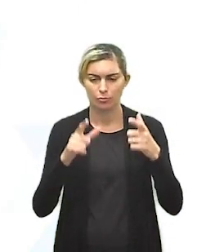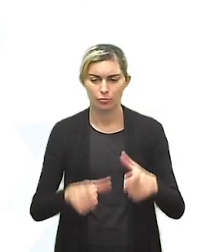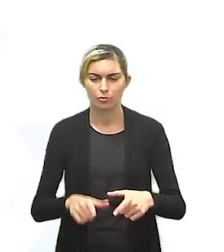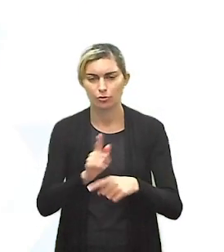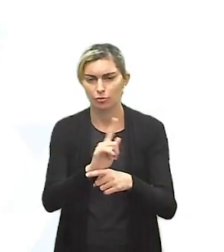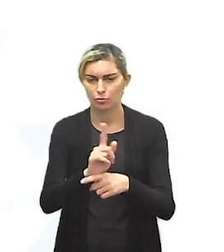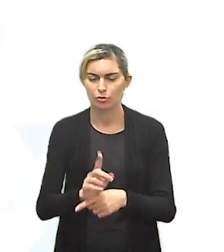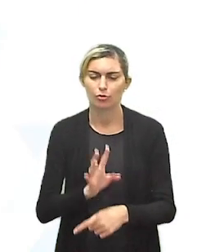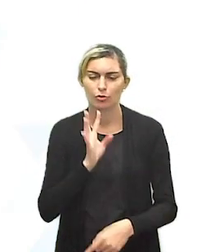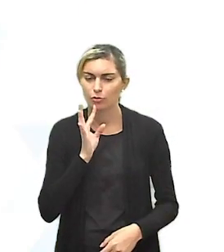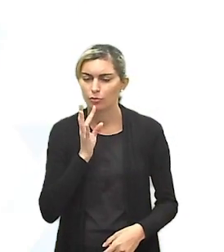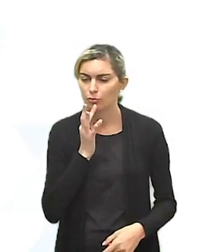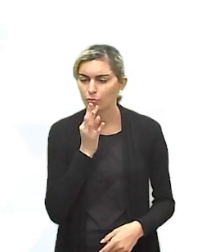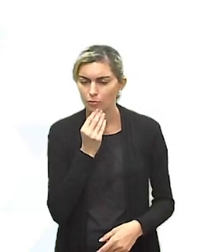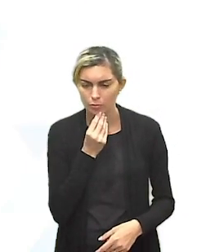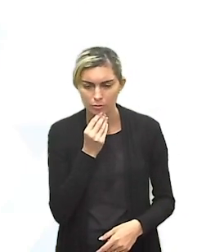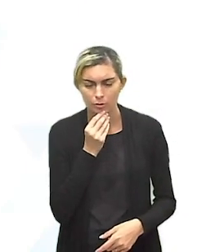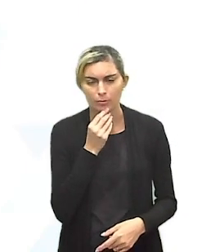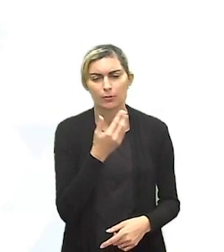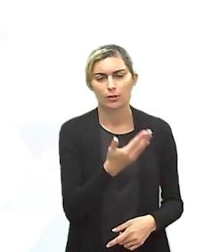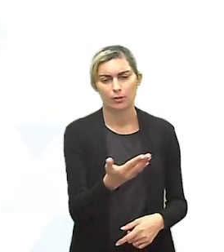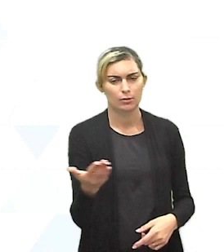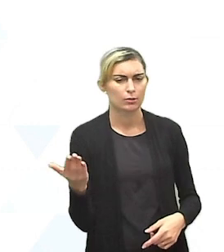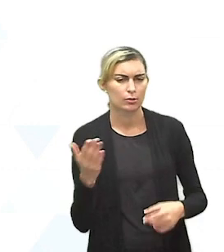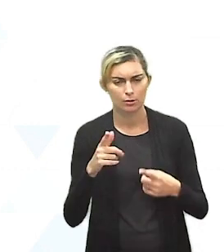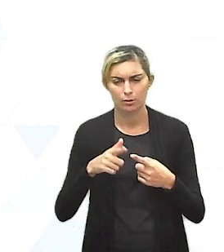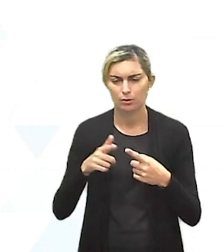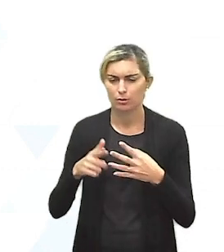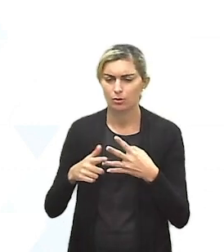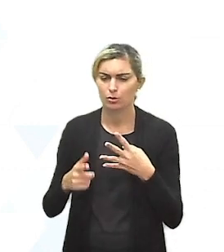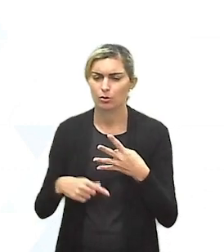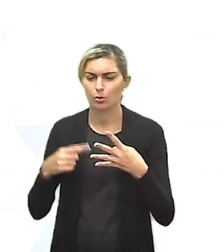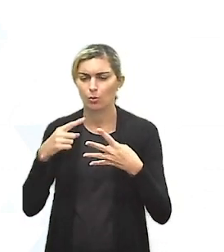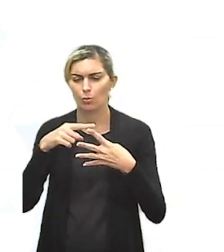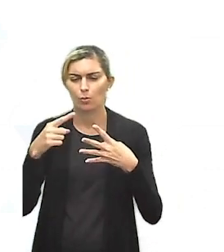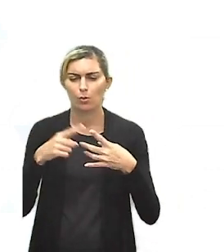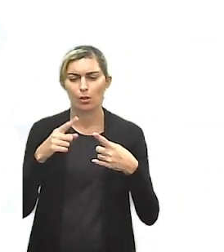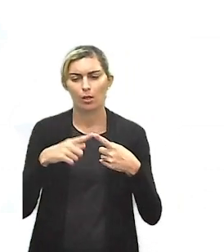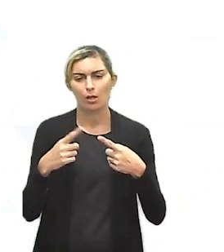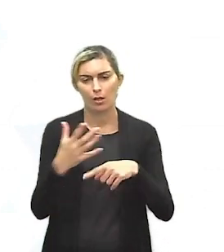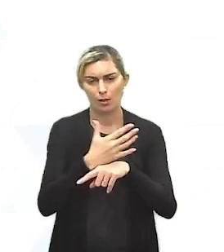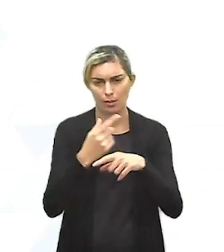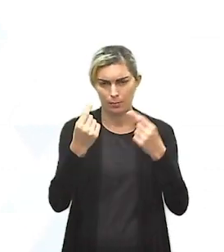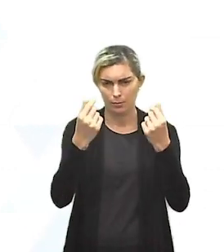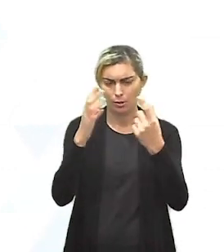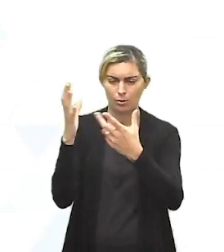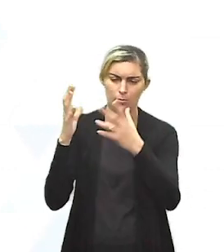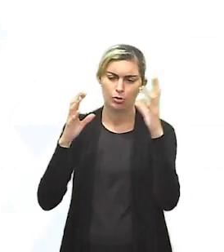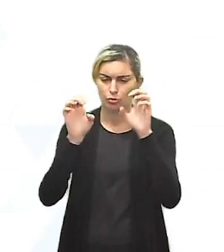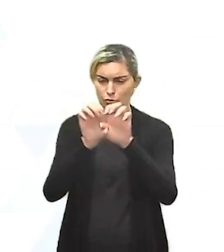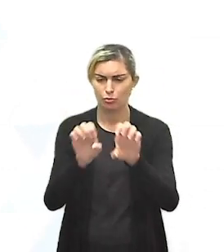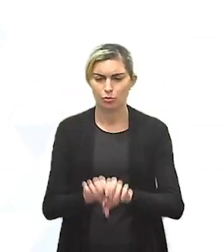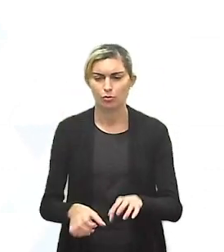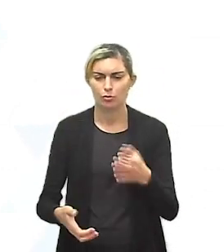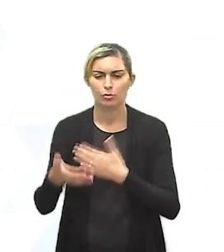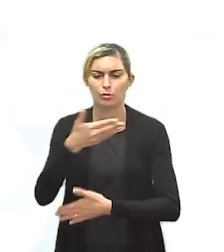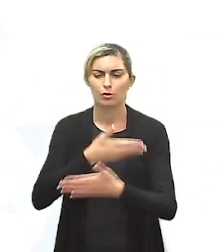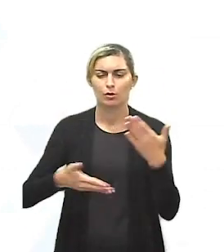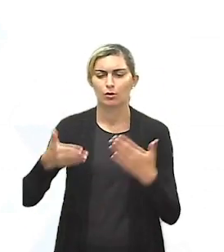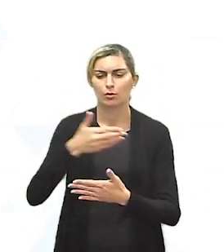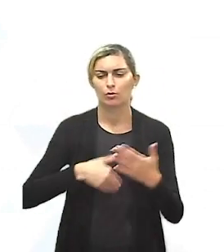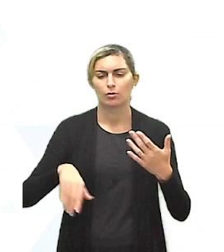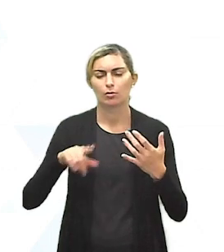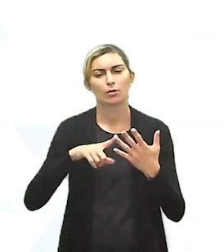do conhecimento, e eles são divididos em 4 categorias, que é o capital ambiental, o estrutural, de relacionamento e